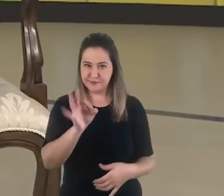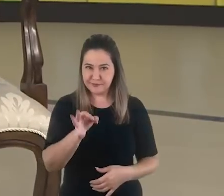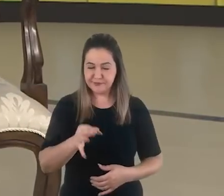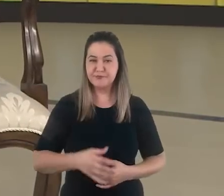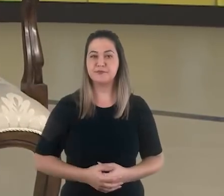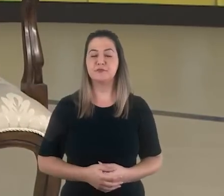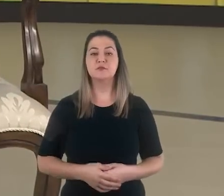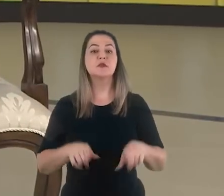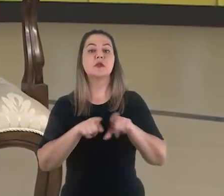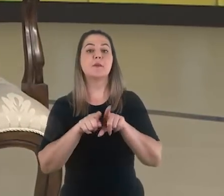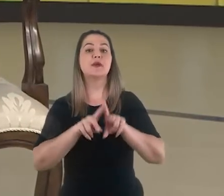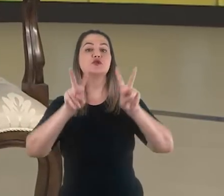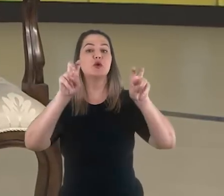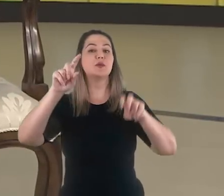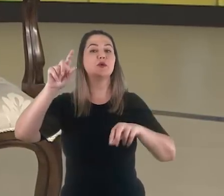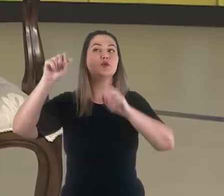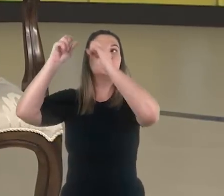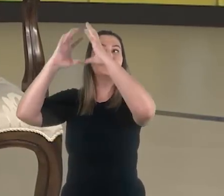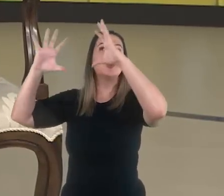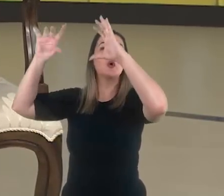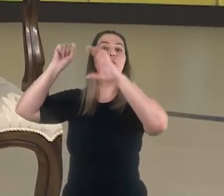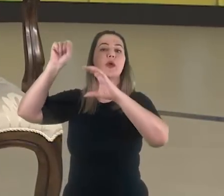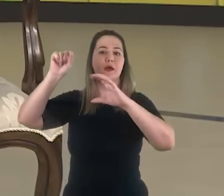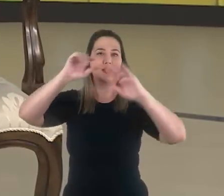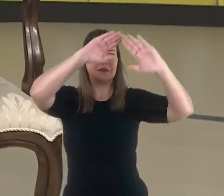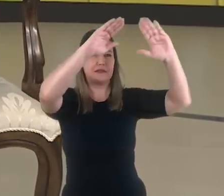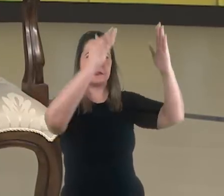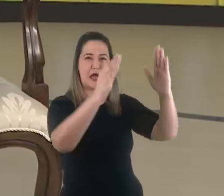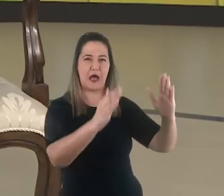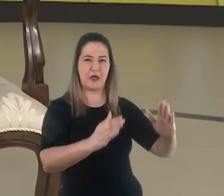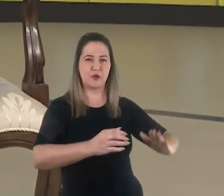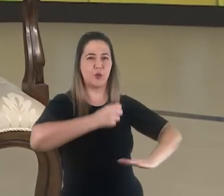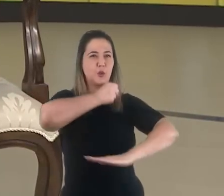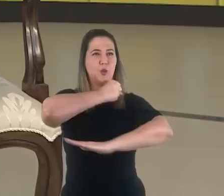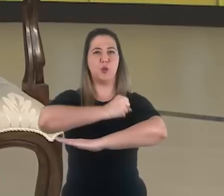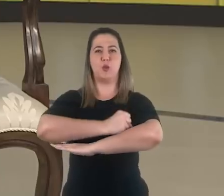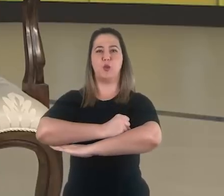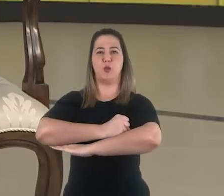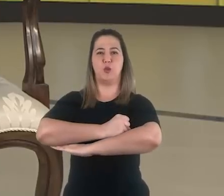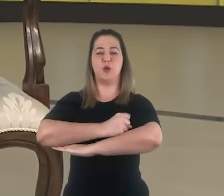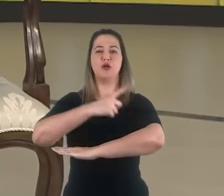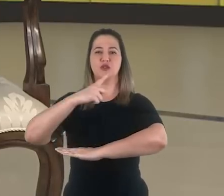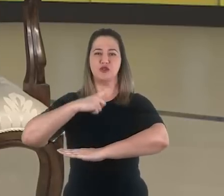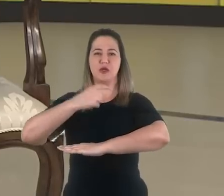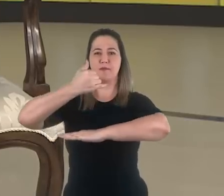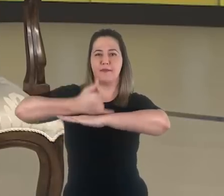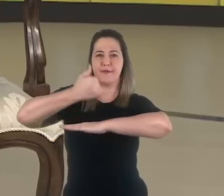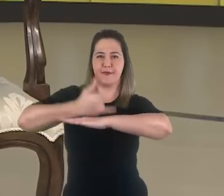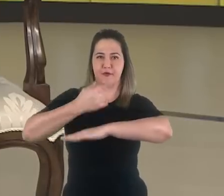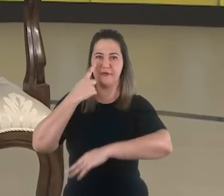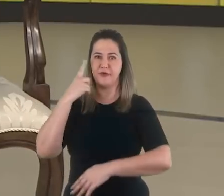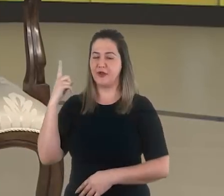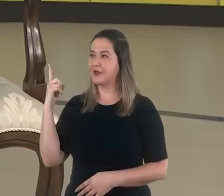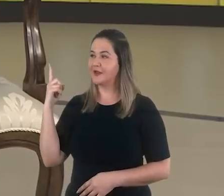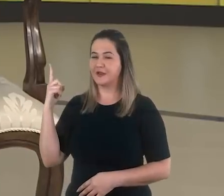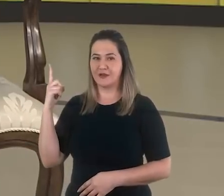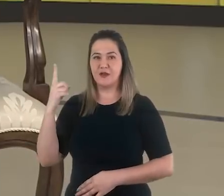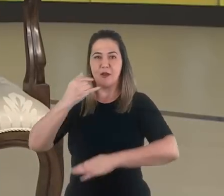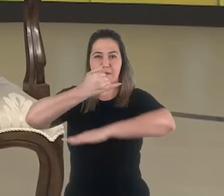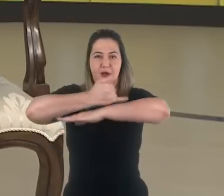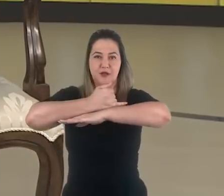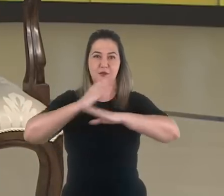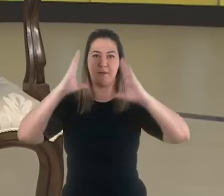diversas partes da estátua, você lembra? Ele havia sonhado com uma estátua feita de vários metais, e como cada parte da